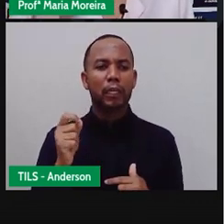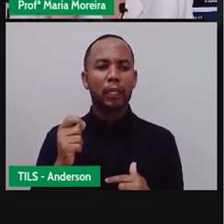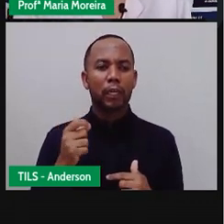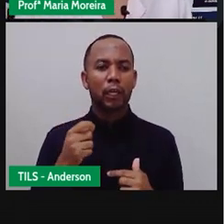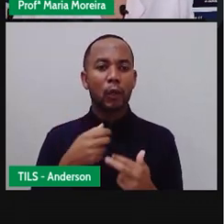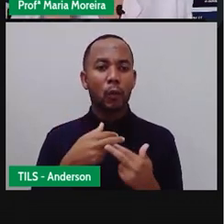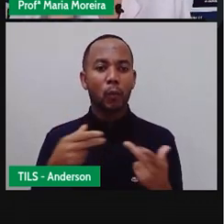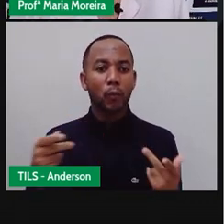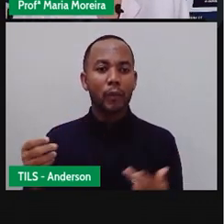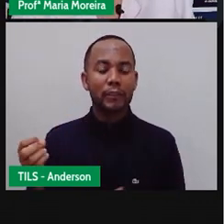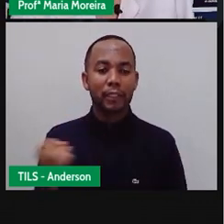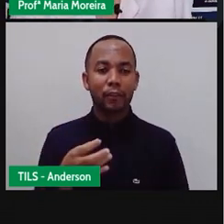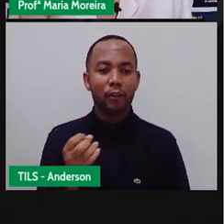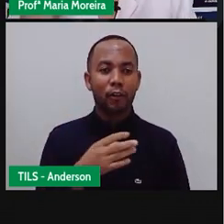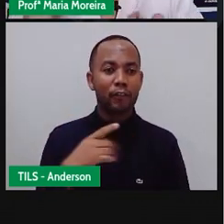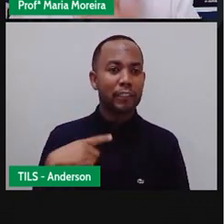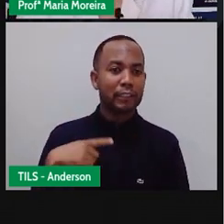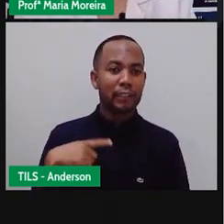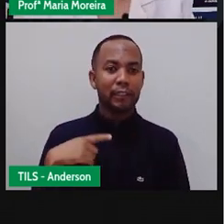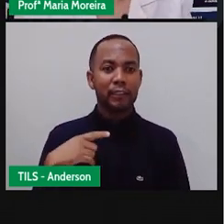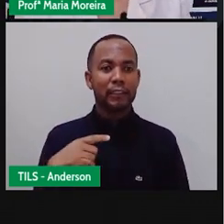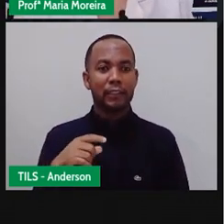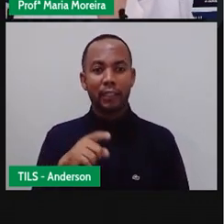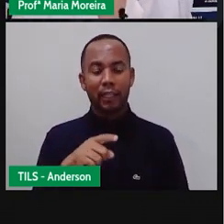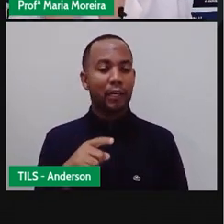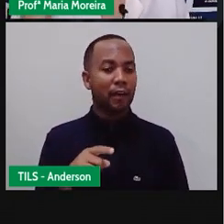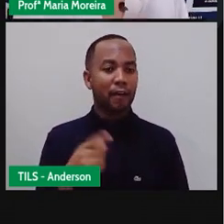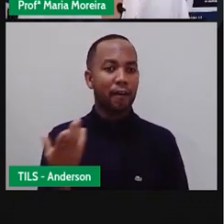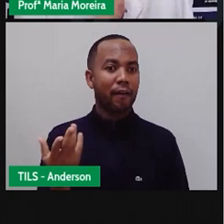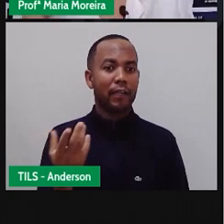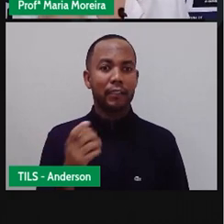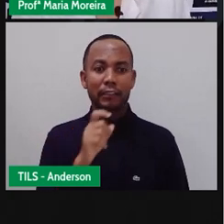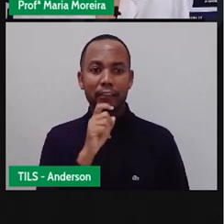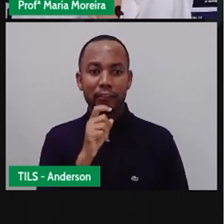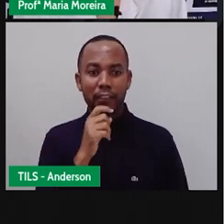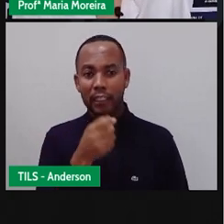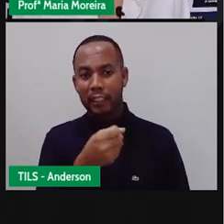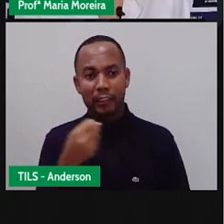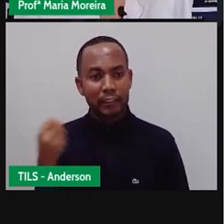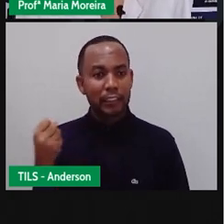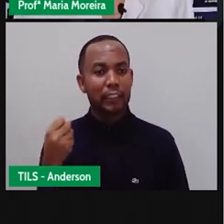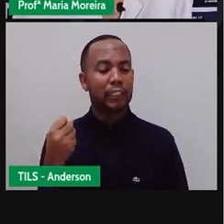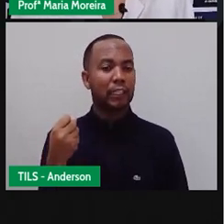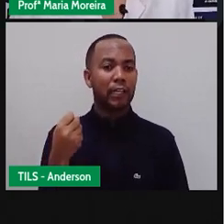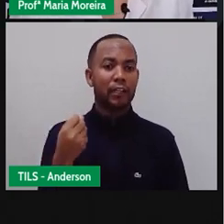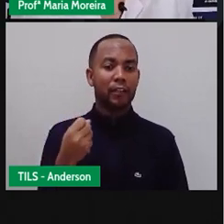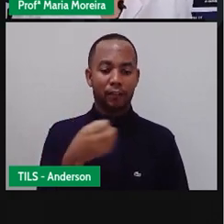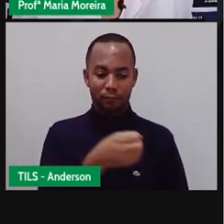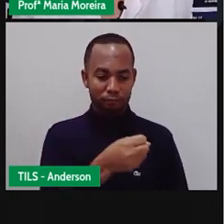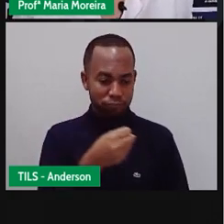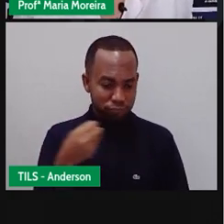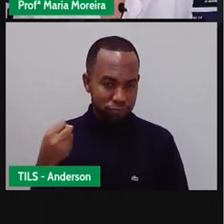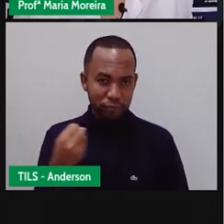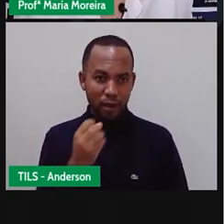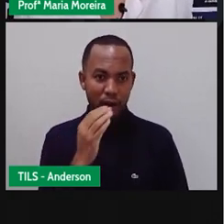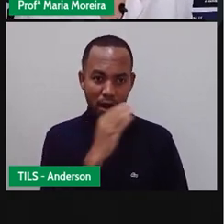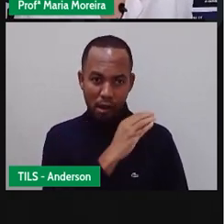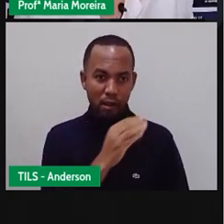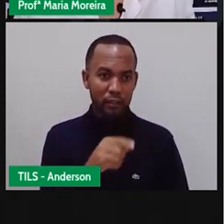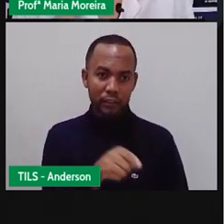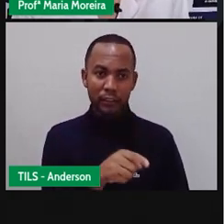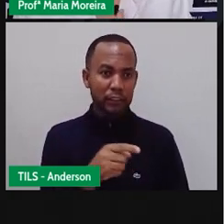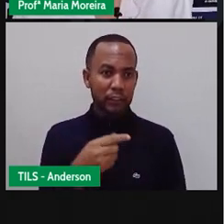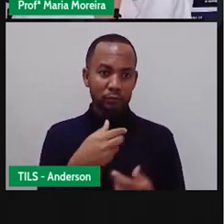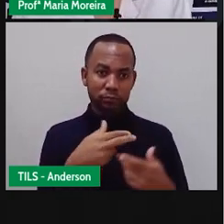aí você tem um micro-ondas sistema tem que a gente tem uma geladeira e um fogão dentro de casa que a gente aperta lá ó e ele também está utilizando